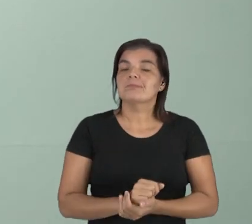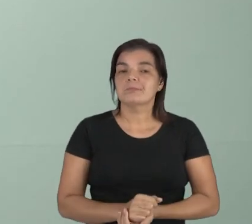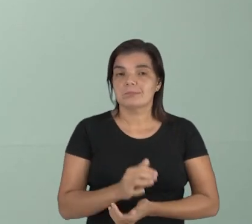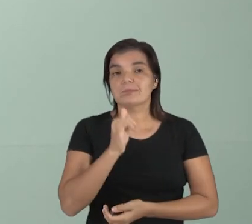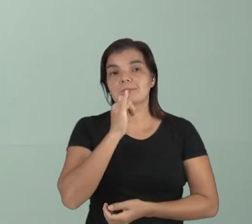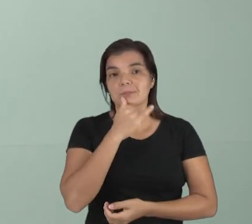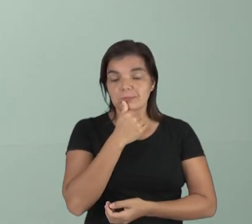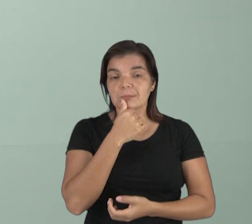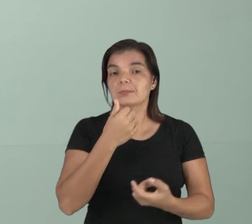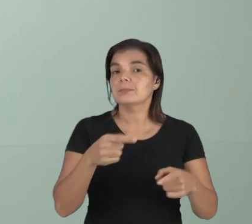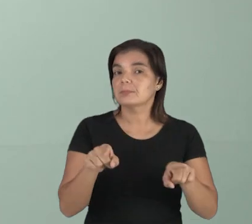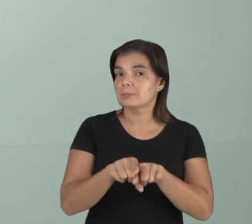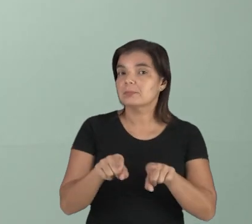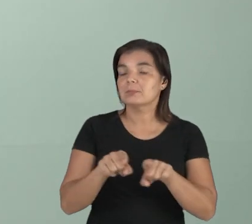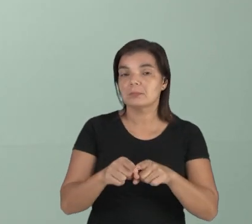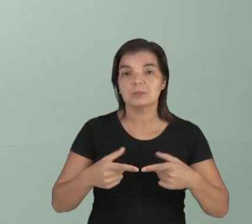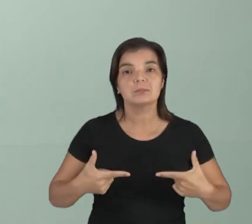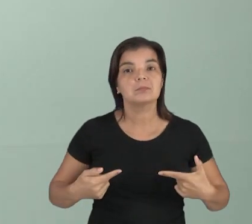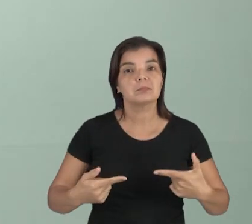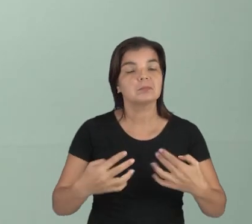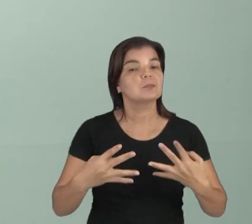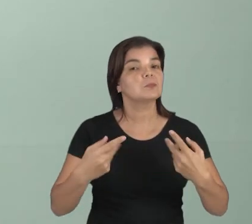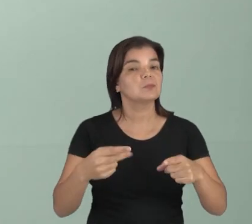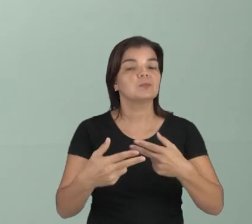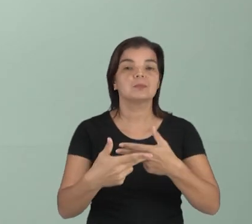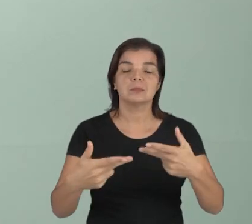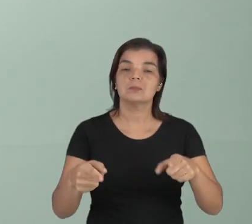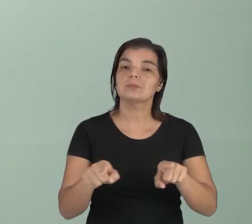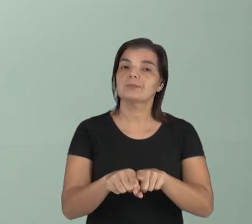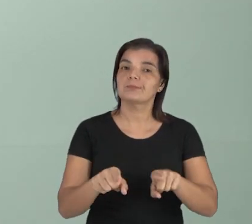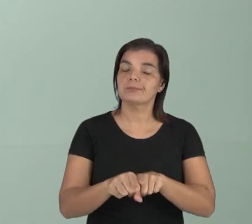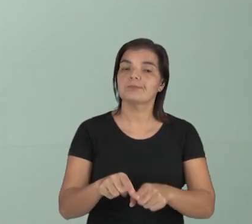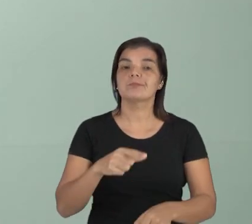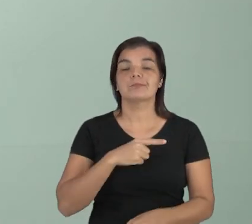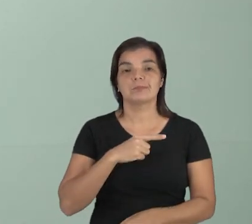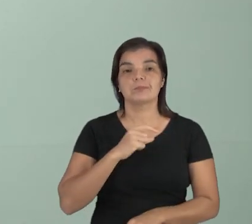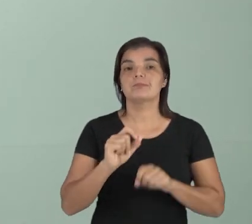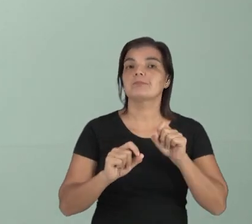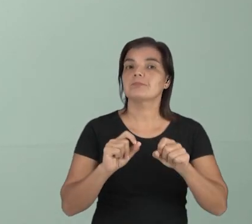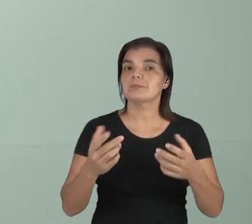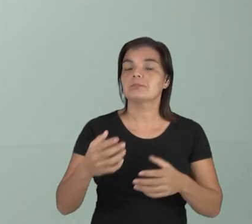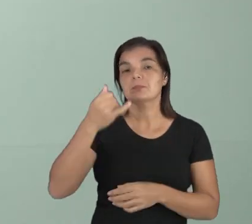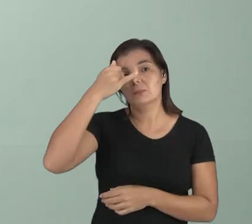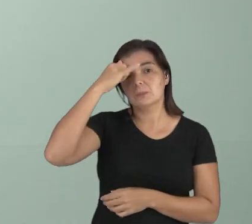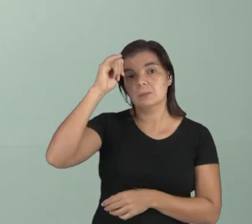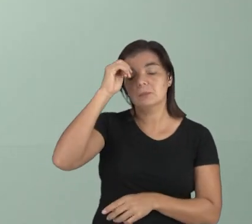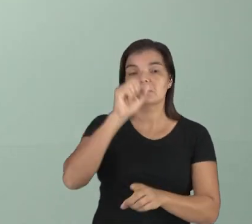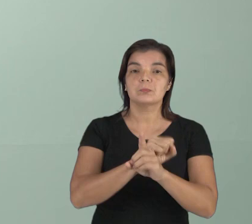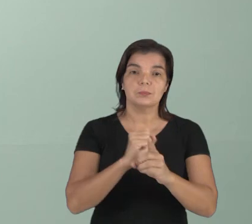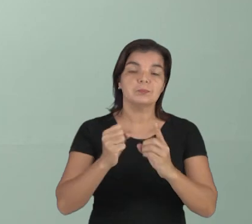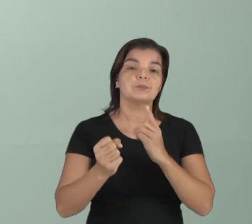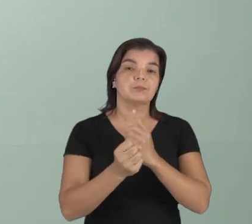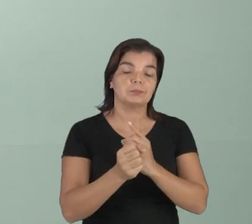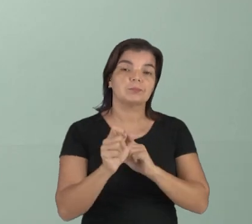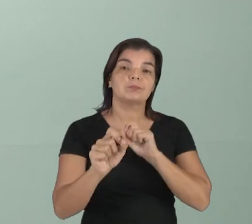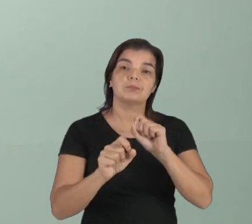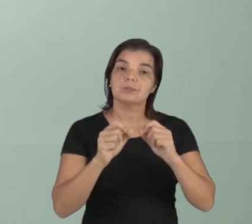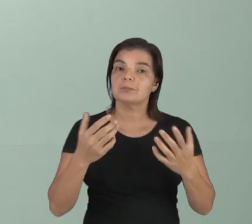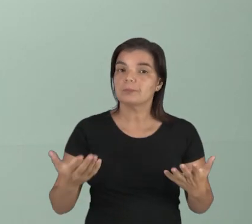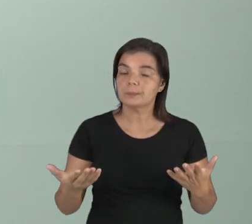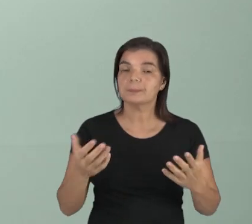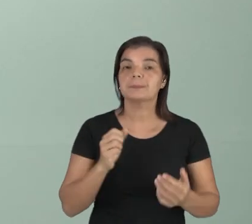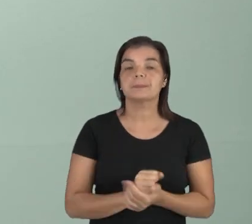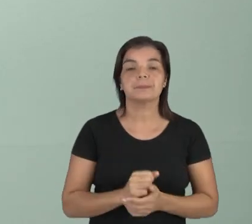muito complicado, né, de guerra, de tudo mais, e a gente tem um cenário aí para que essas ideias socialistas, elas sejam, então,